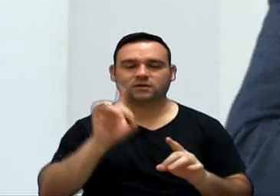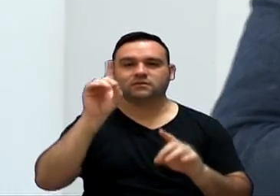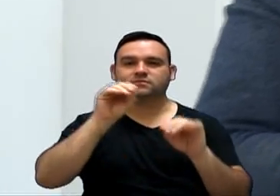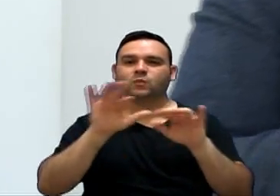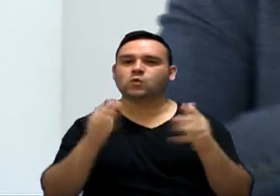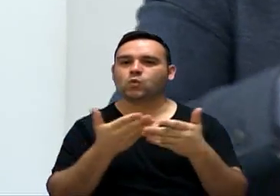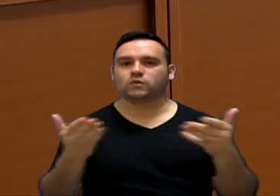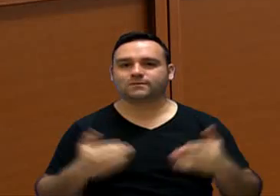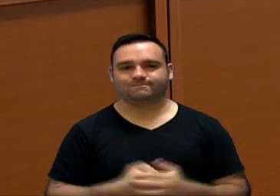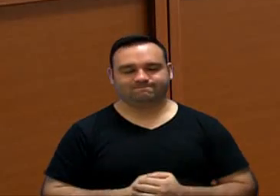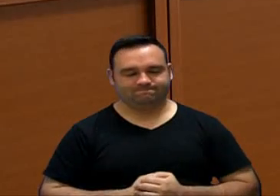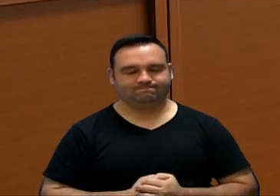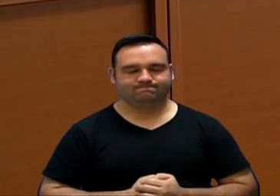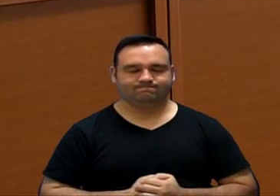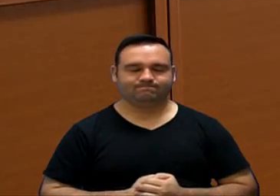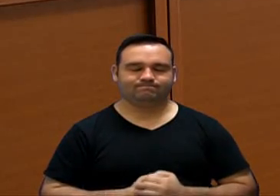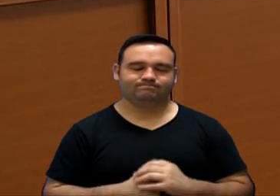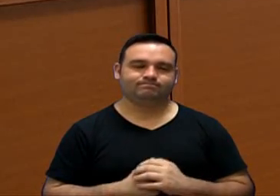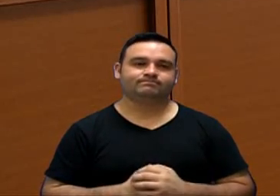abençoe a todos.